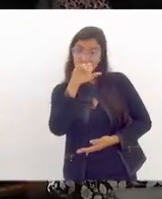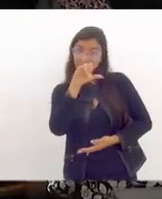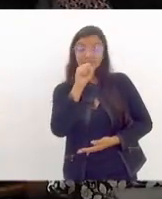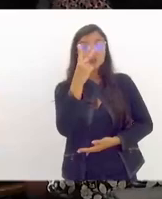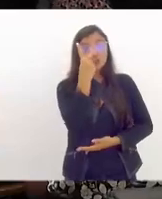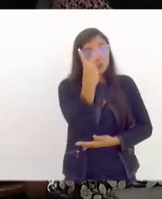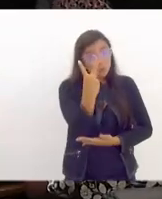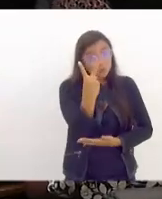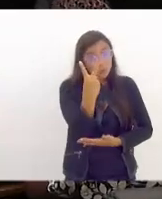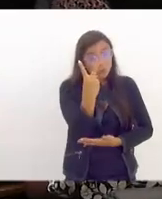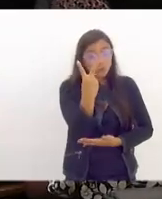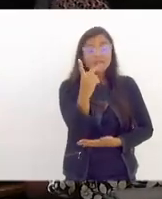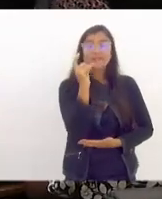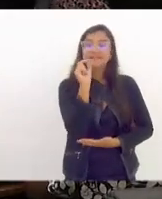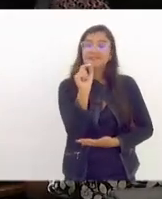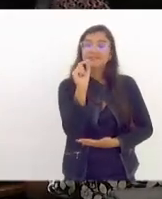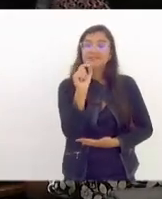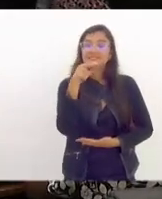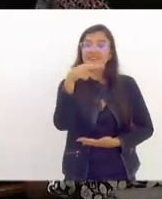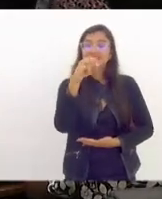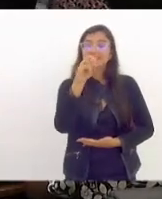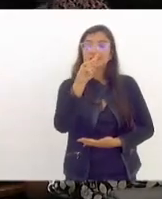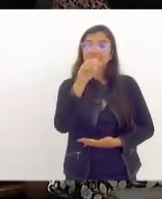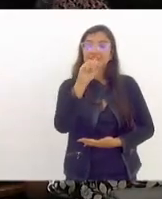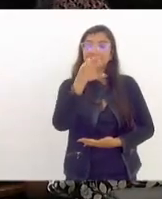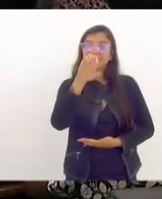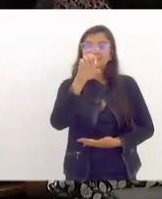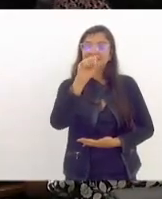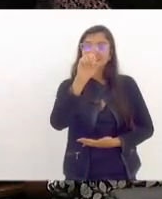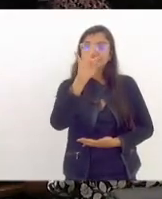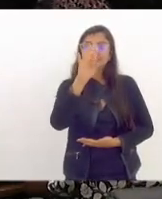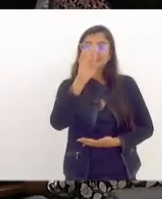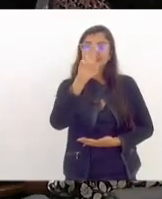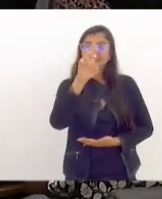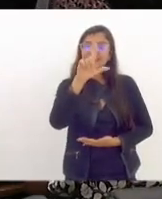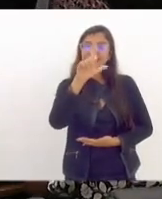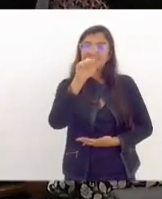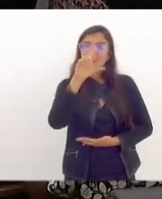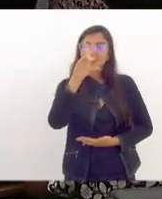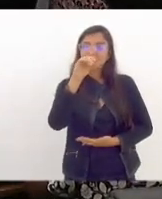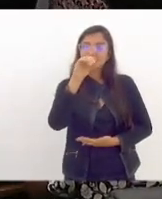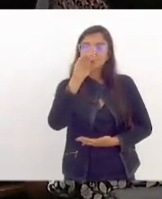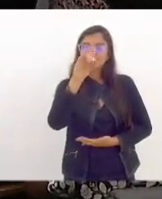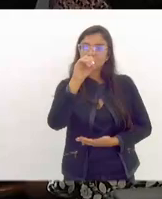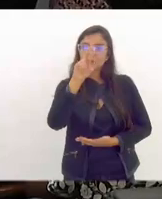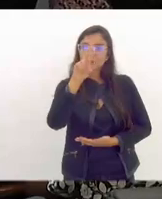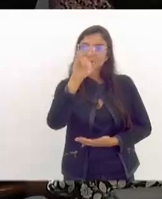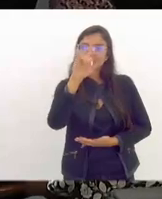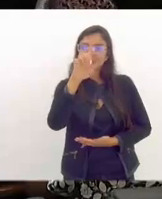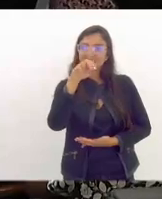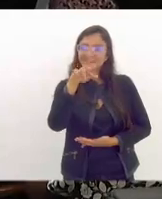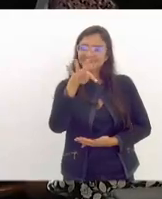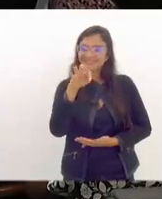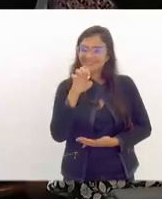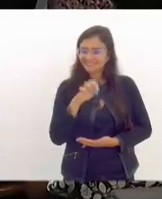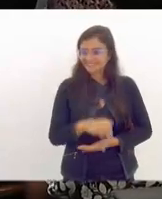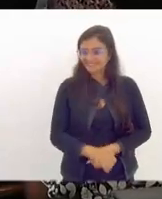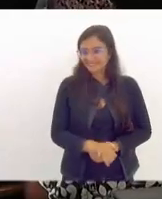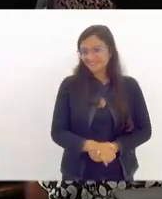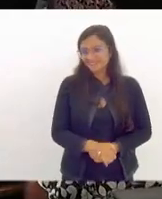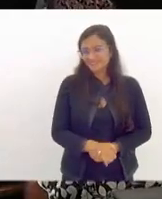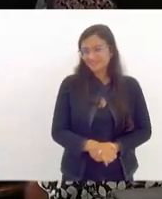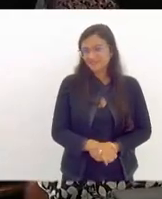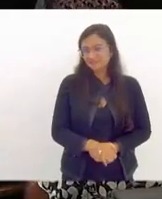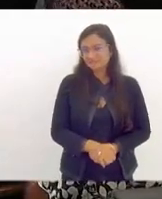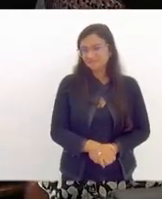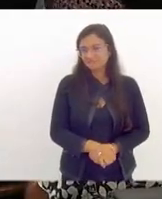esse ano Folia de Reis Nova Estrela do Oriente Cadê a Folia de Reis Nova